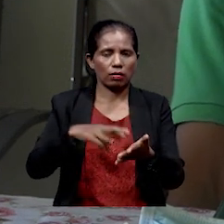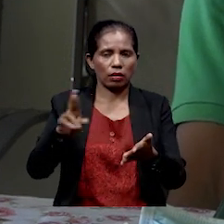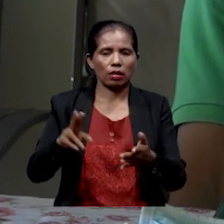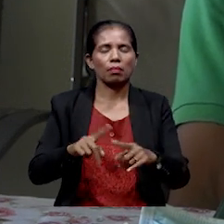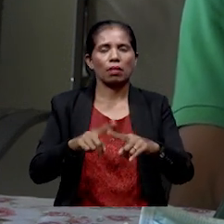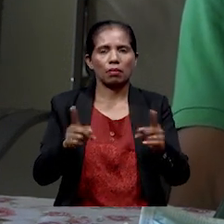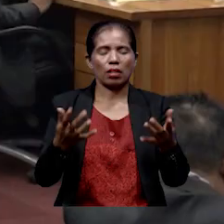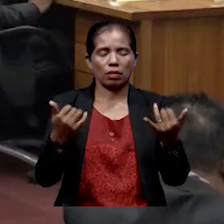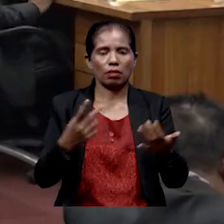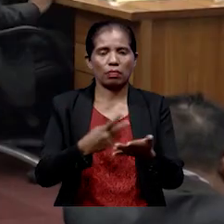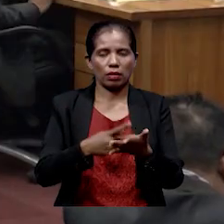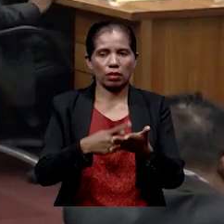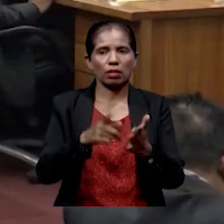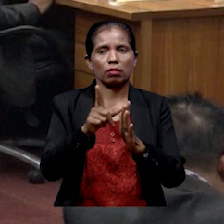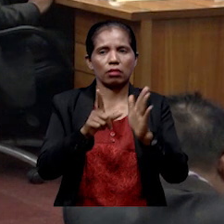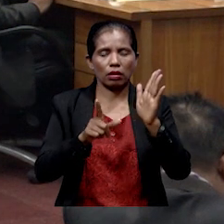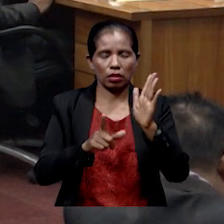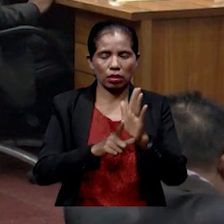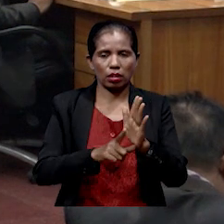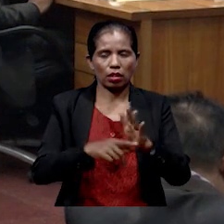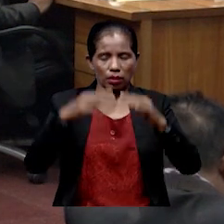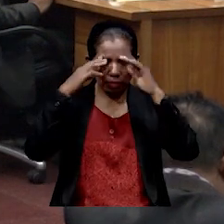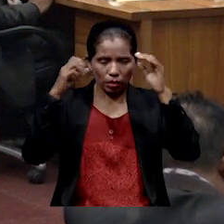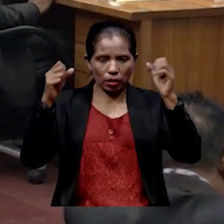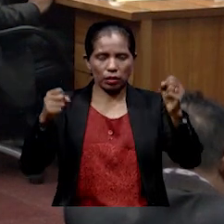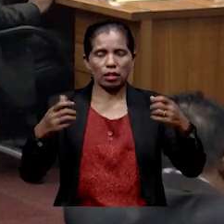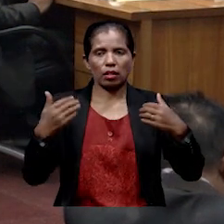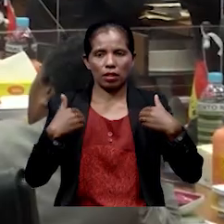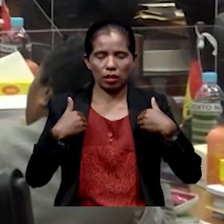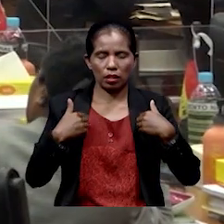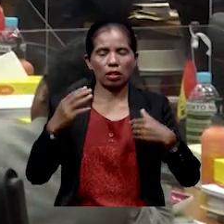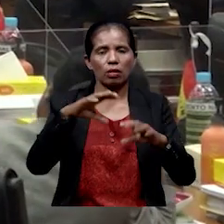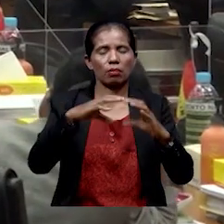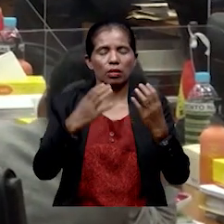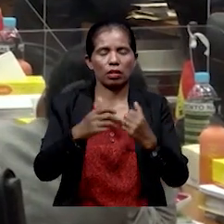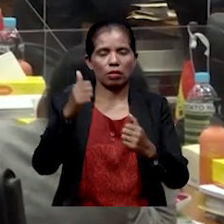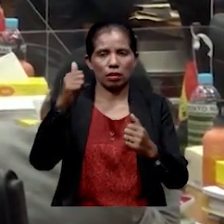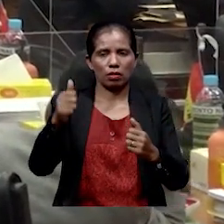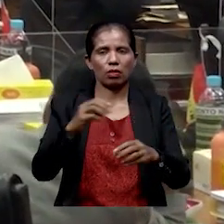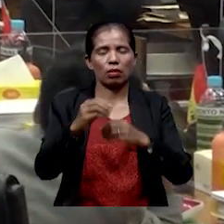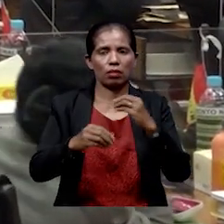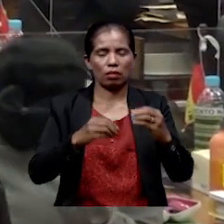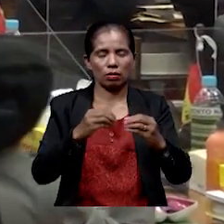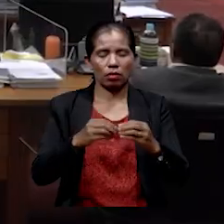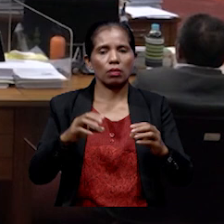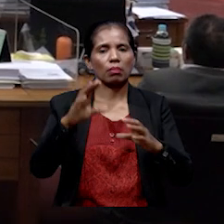vai dar um projeto lei para destituição presidente da República se irrela comissão a nebe trata assunto